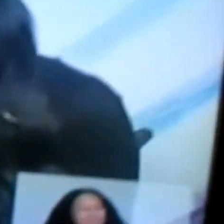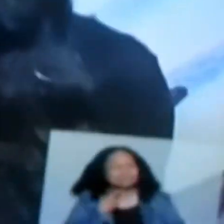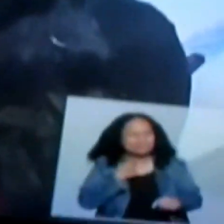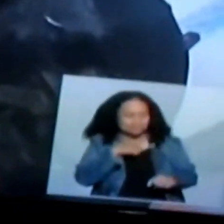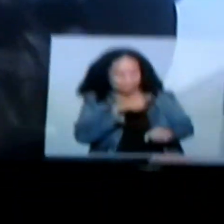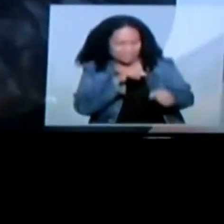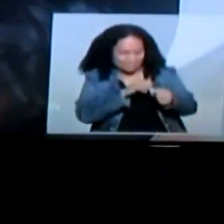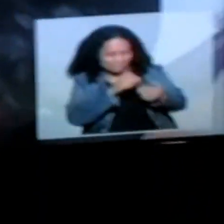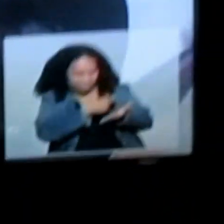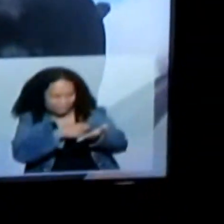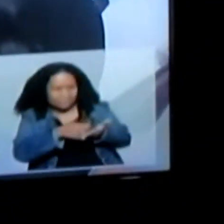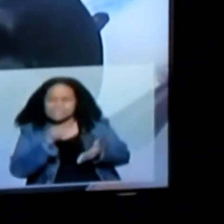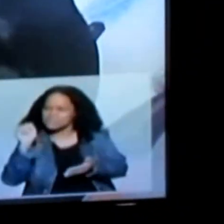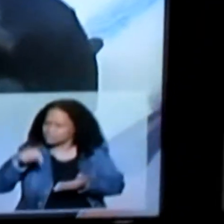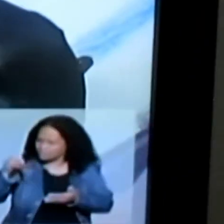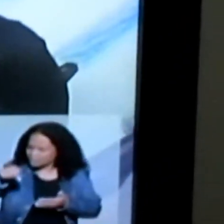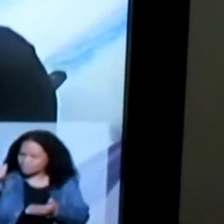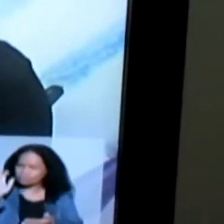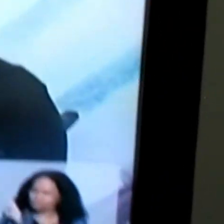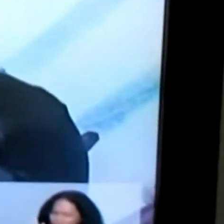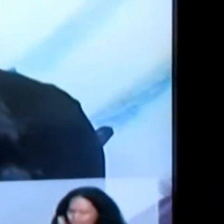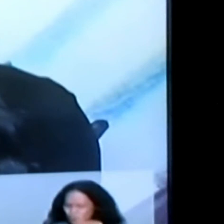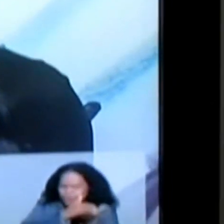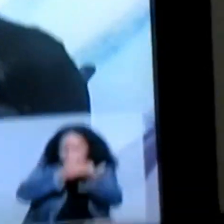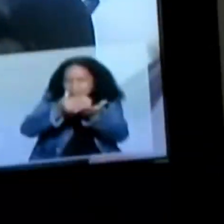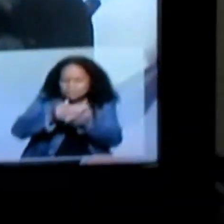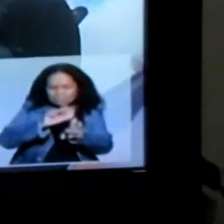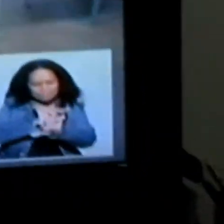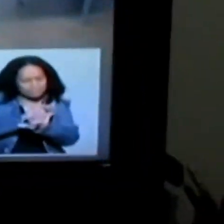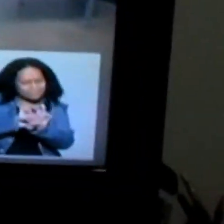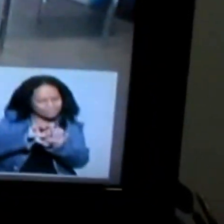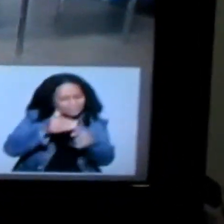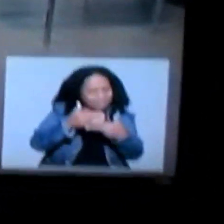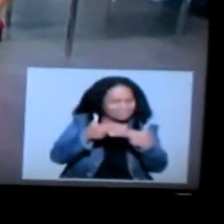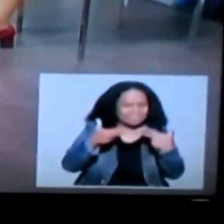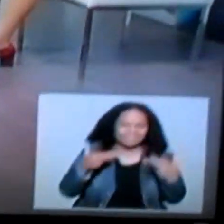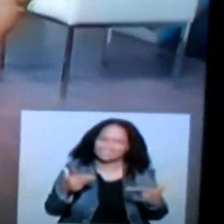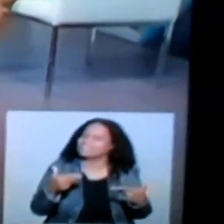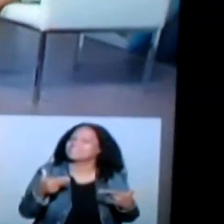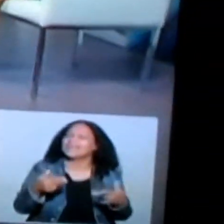fazendo um parênteses, você tem vontade de escrever? Já Sim. começou a escrever alguma coisa? Já comecei a escrever várias